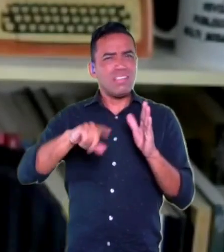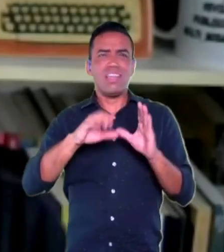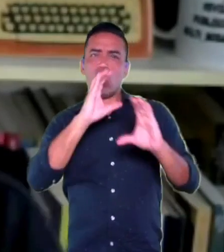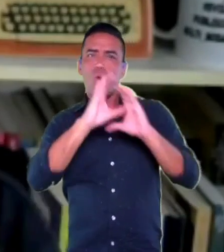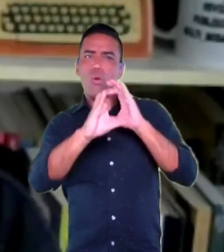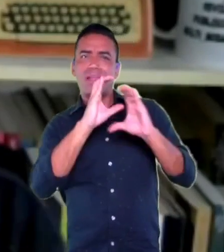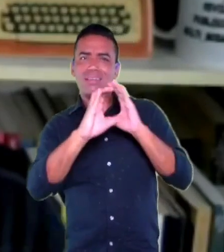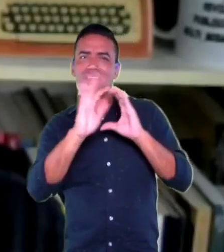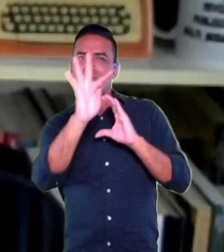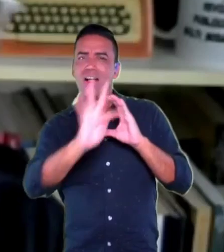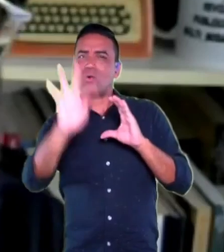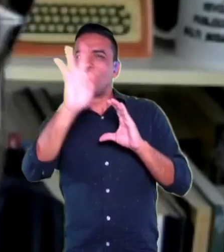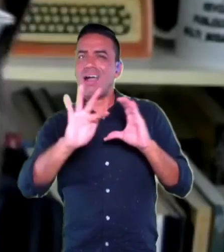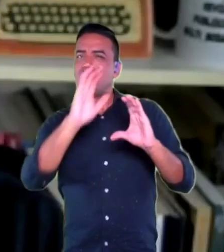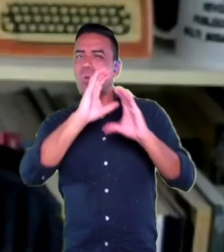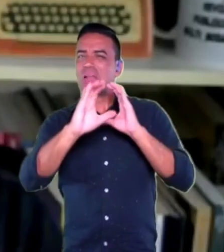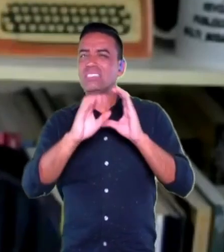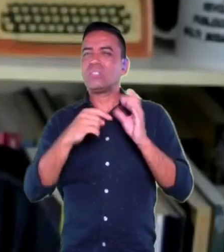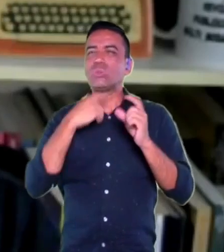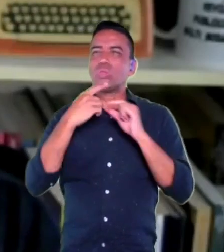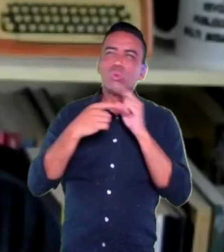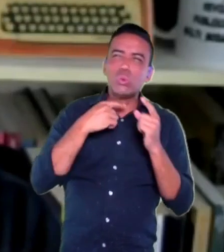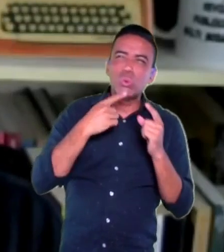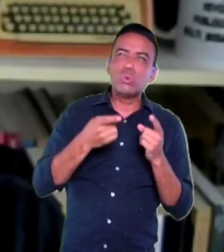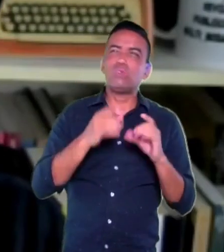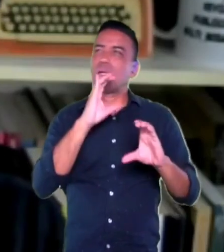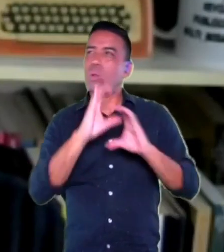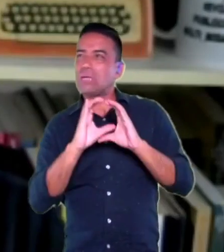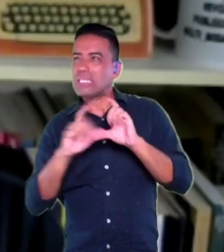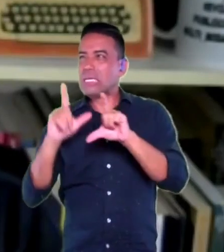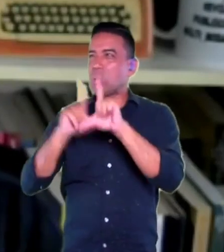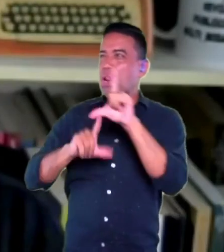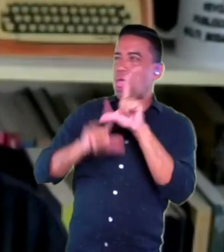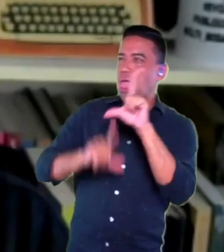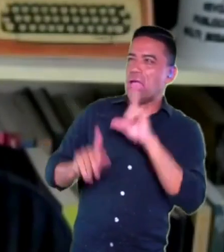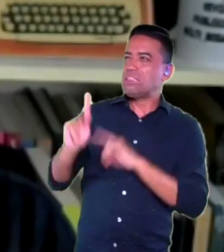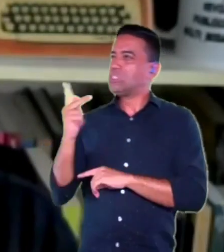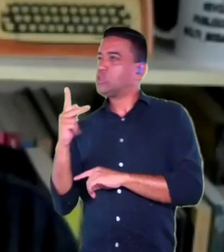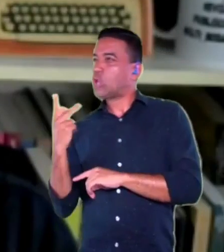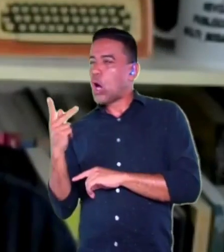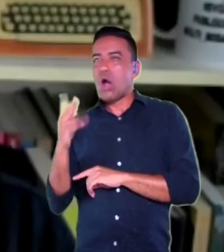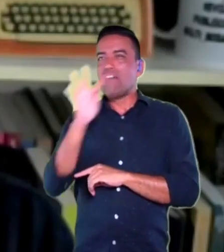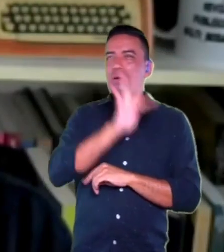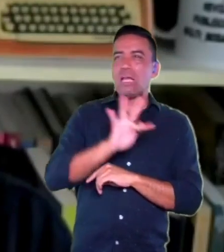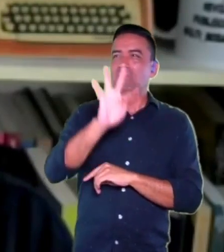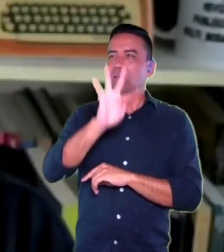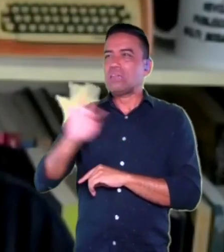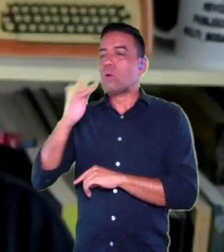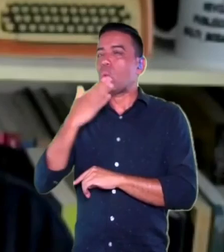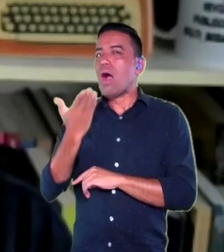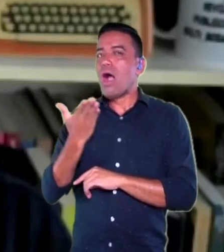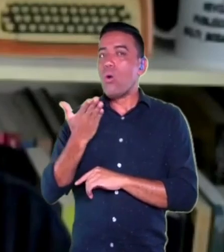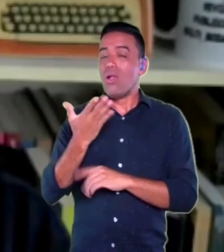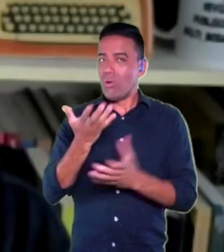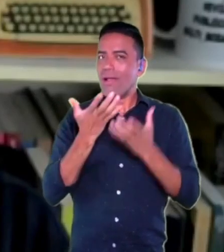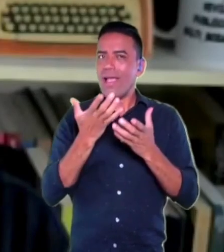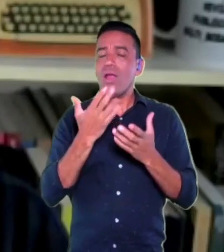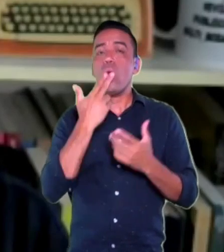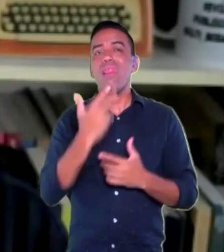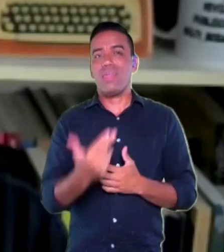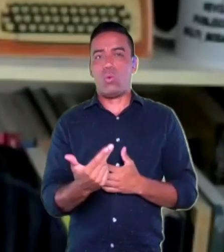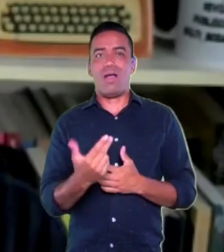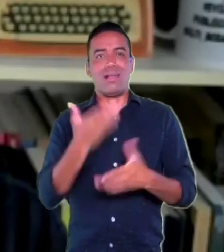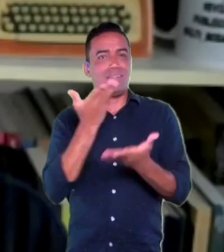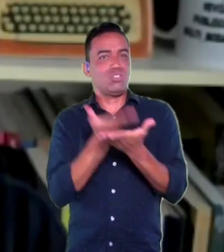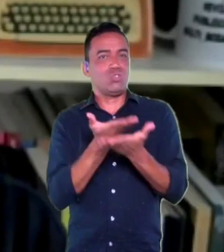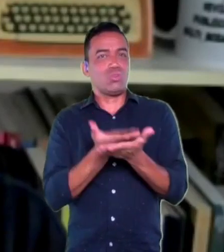naquela dúvida clássica também, né? Todo mundo, comunicação, letras, história, né? Mas aí eu falei, não, eu quero estudar língua,